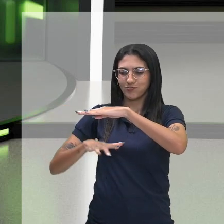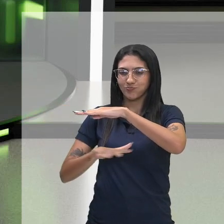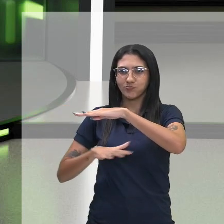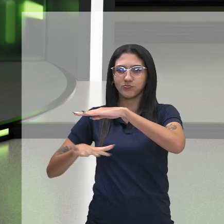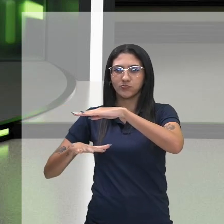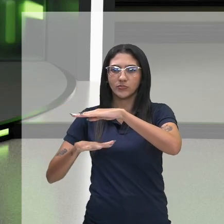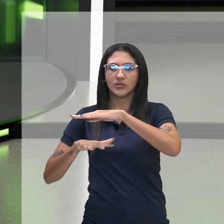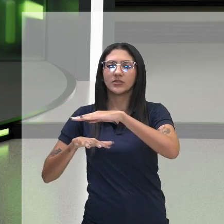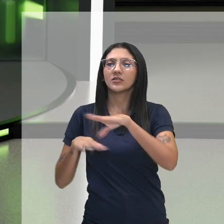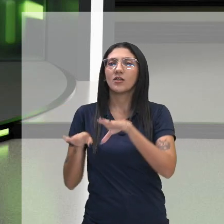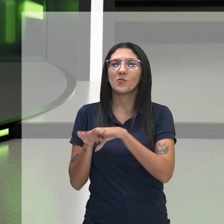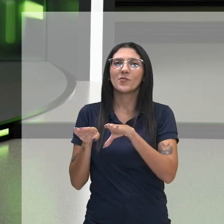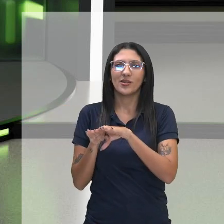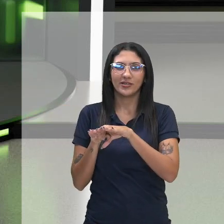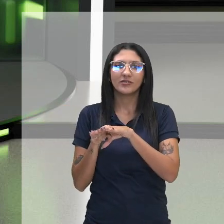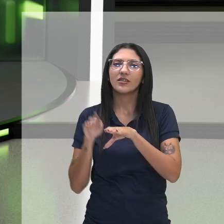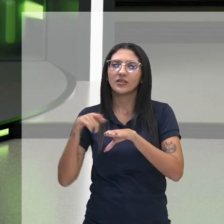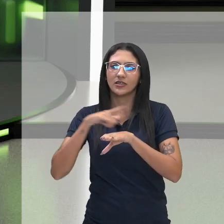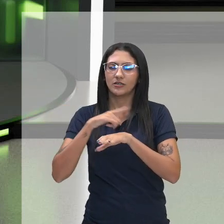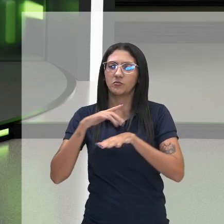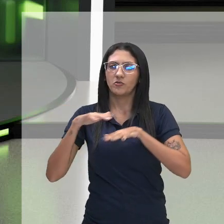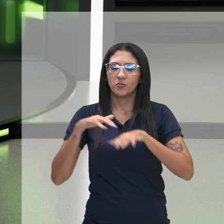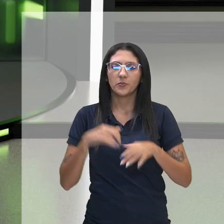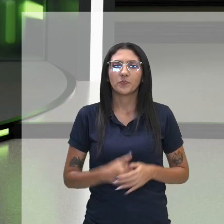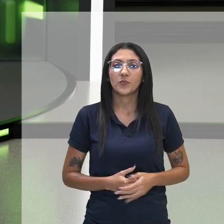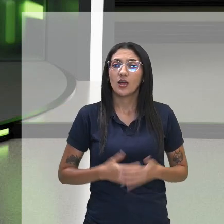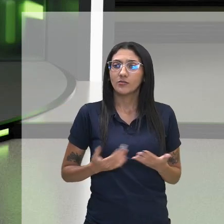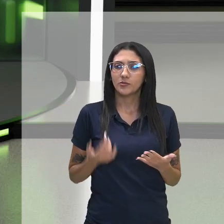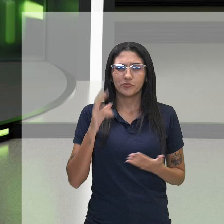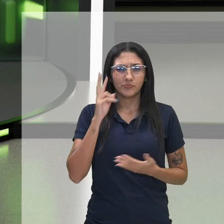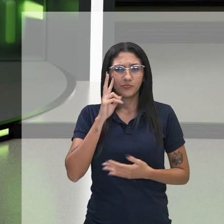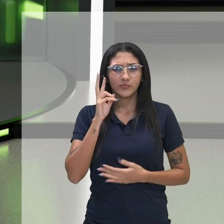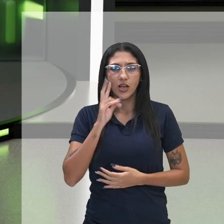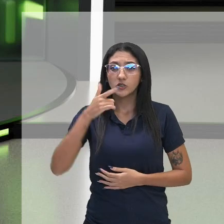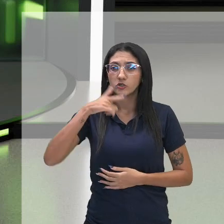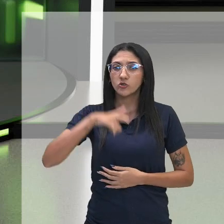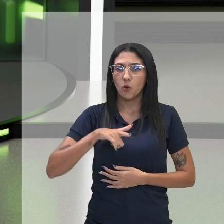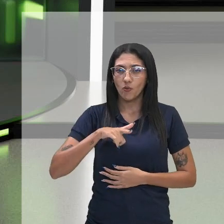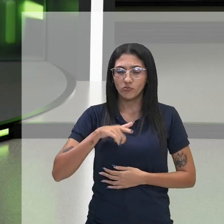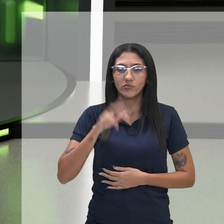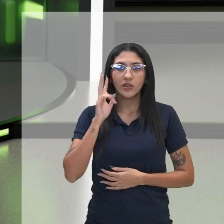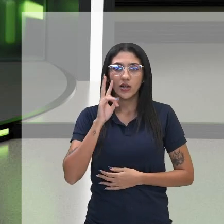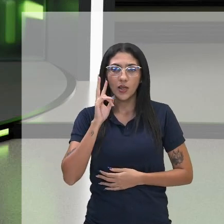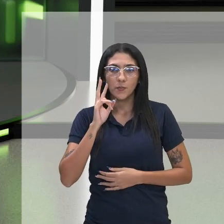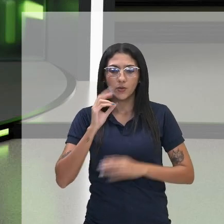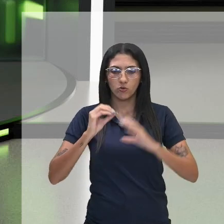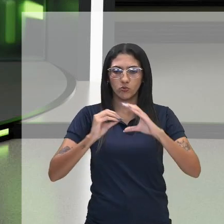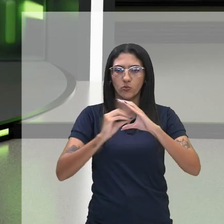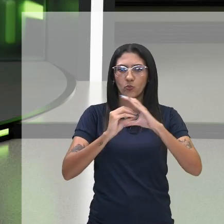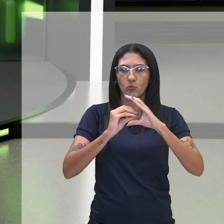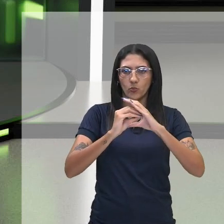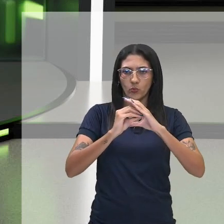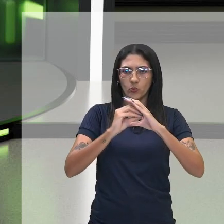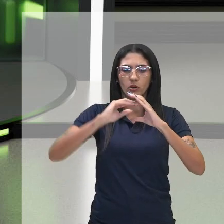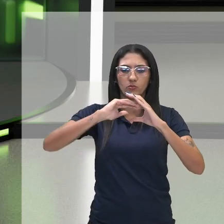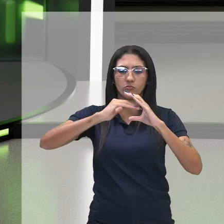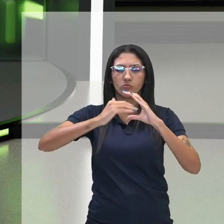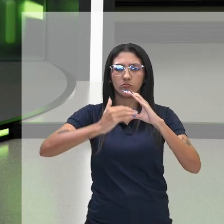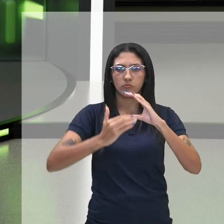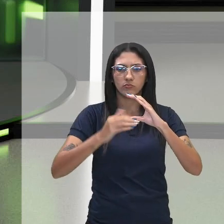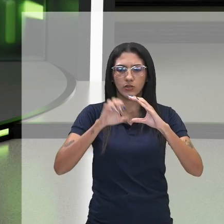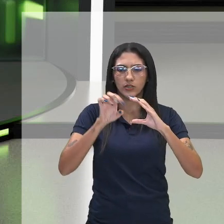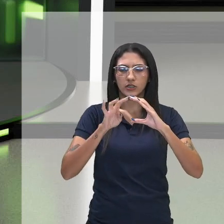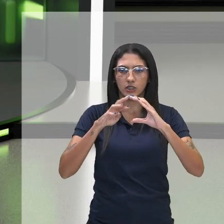placas tectônicas. Tá? Então, vamos lembrar aí novamente as camadas da Terra. núcleo interno, núcleo